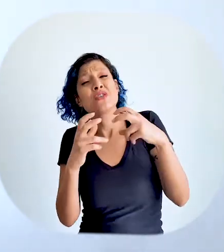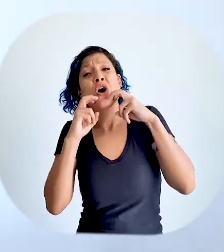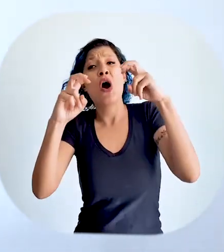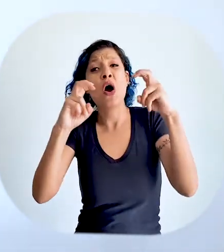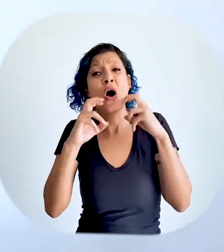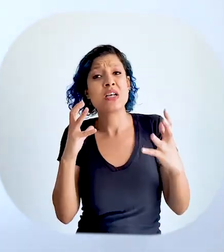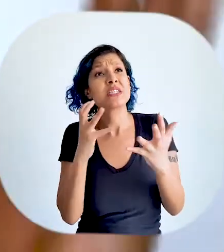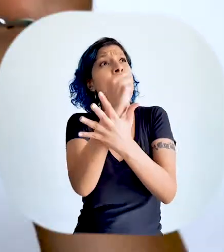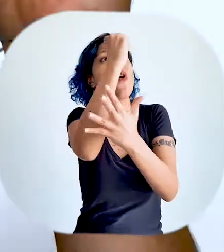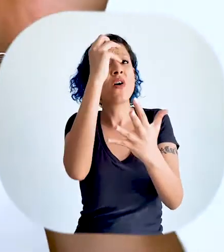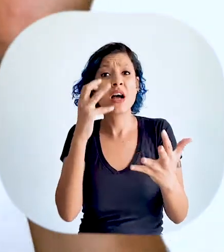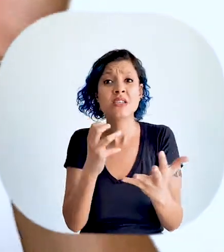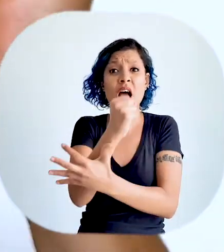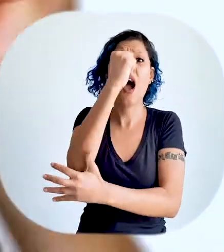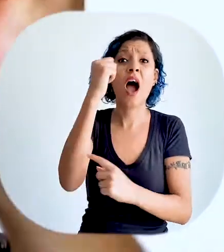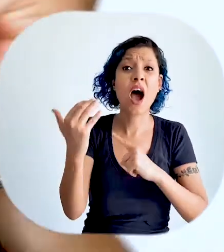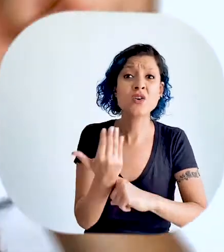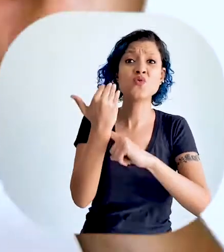Eu fui capturado! Alguém me